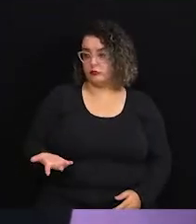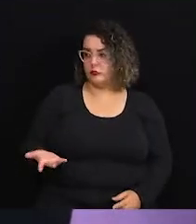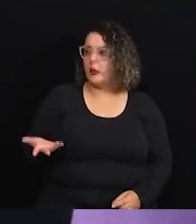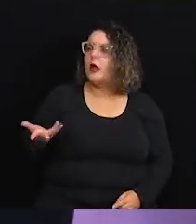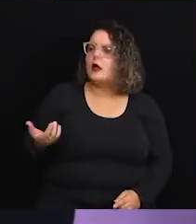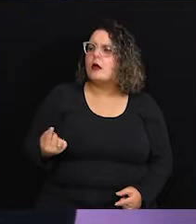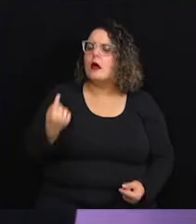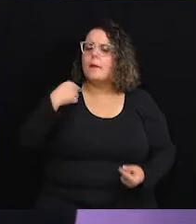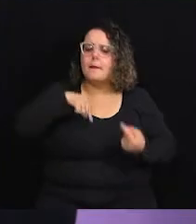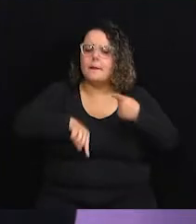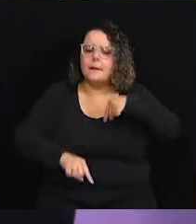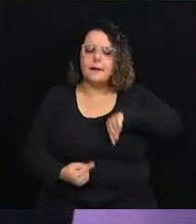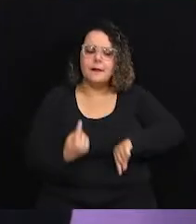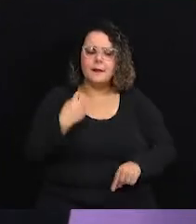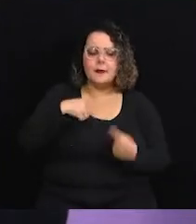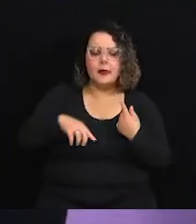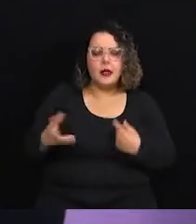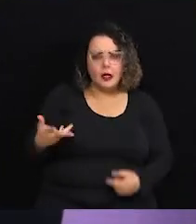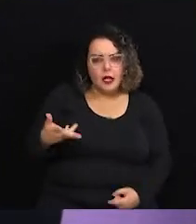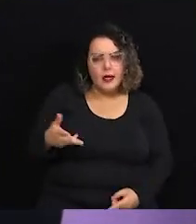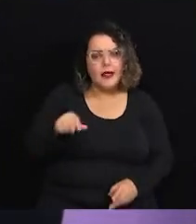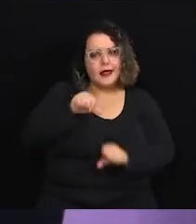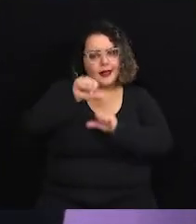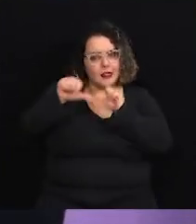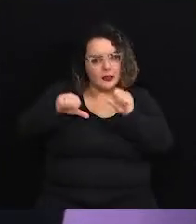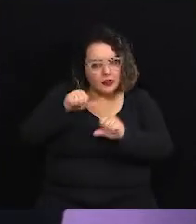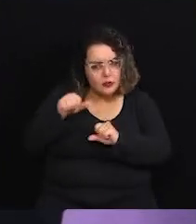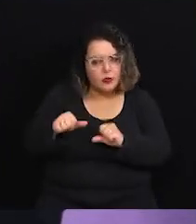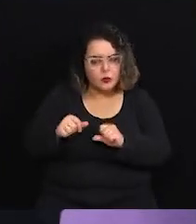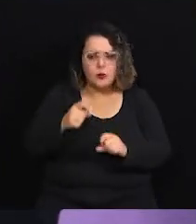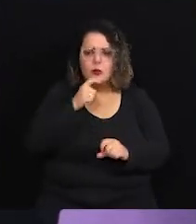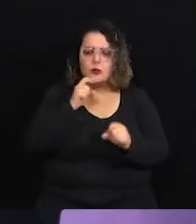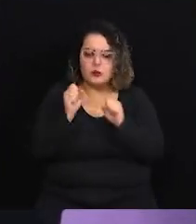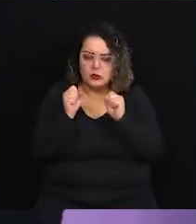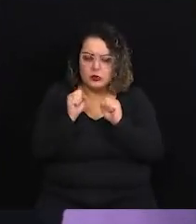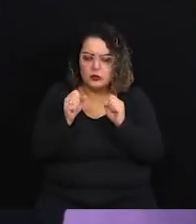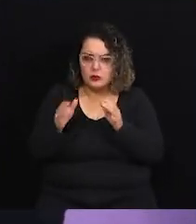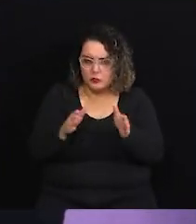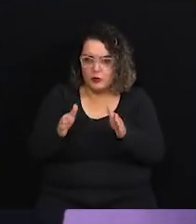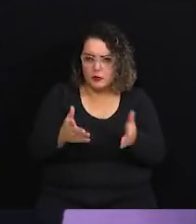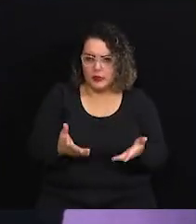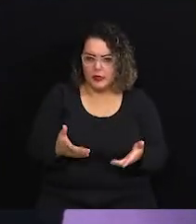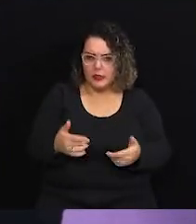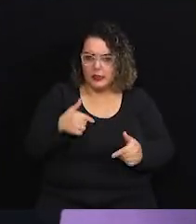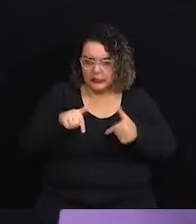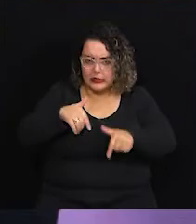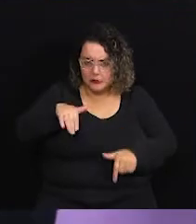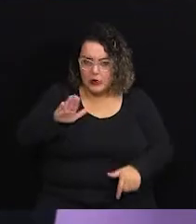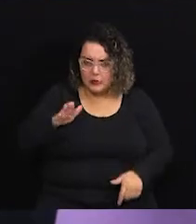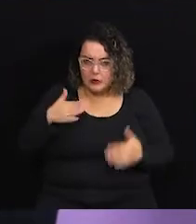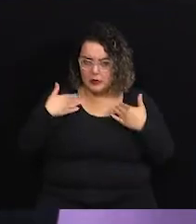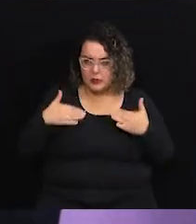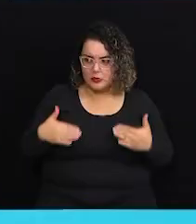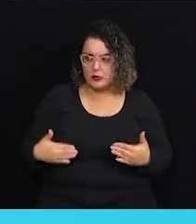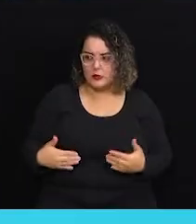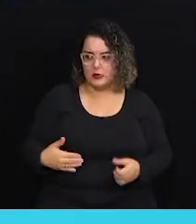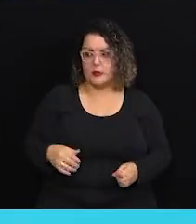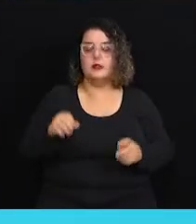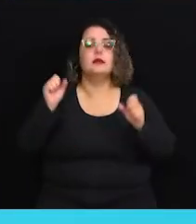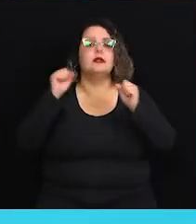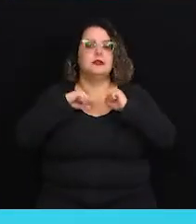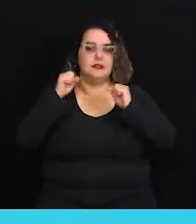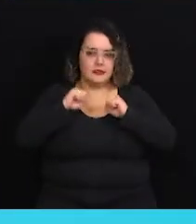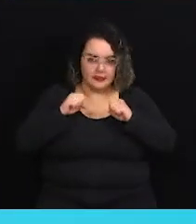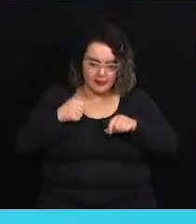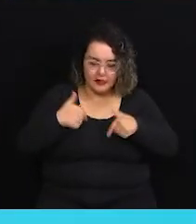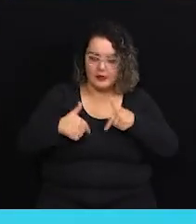aí metabolismo acelerado. Ele muda então no inverno? Ele trabalha mais o nosso corpo?